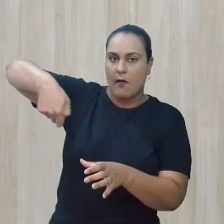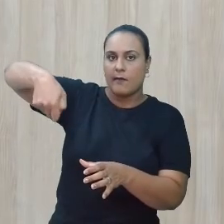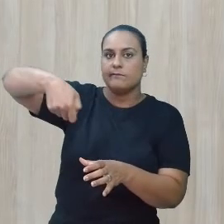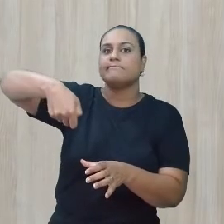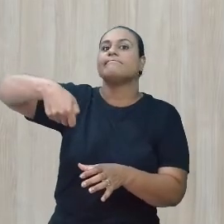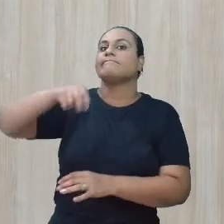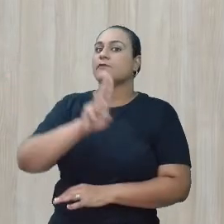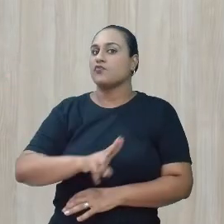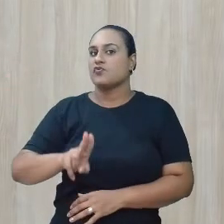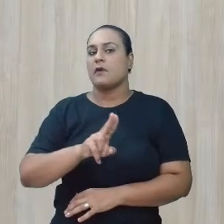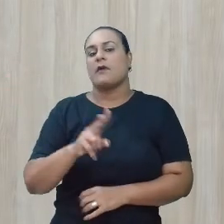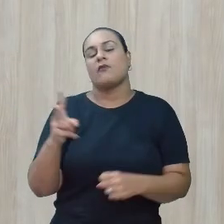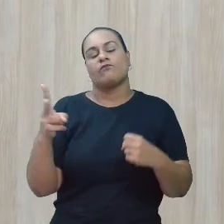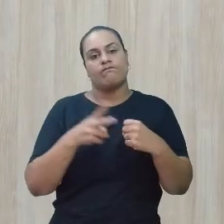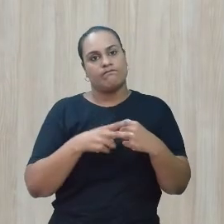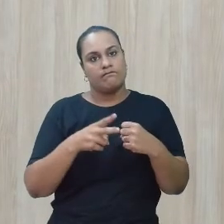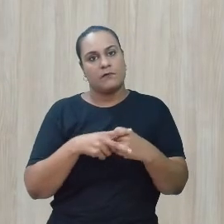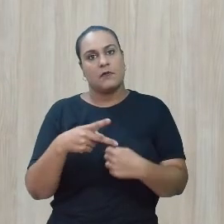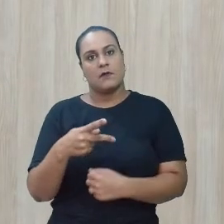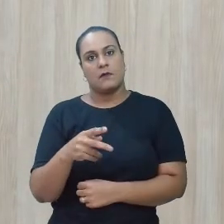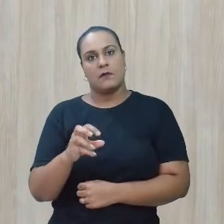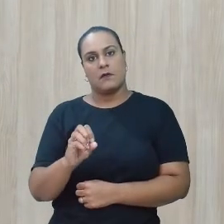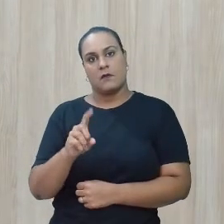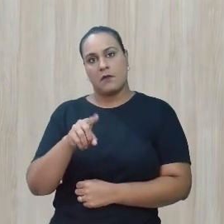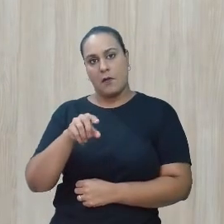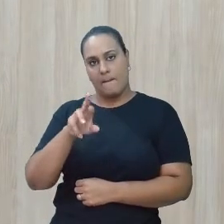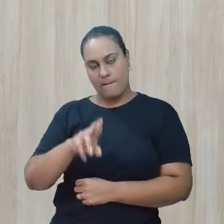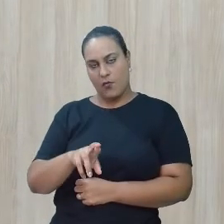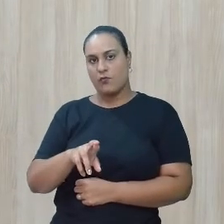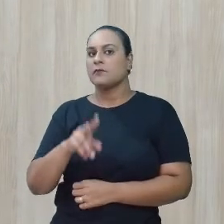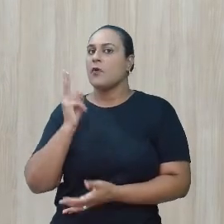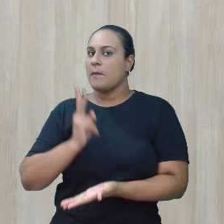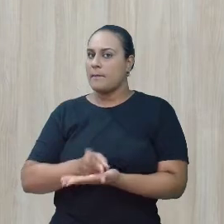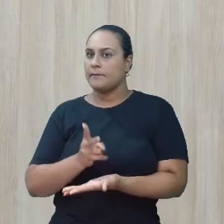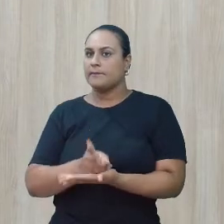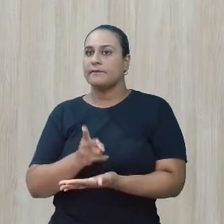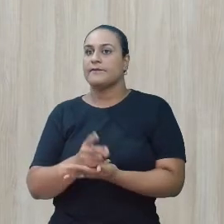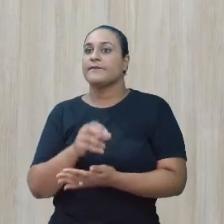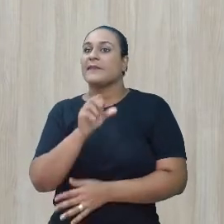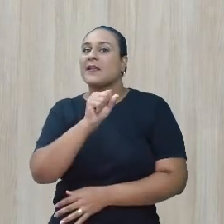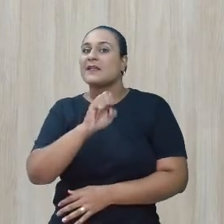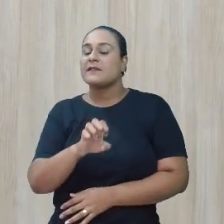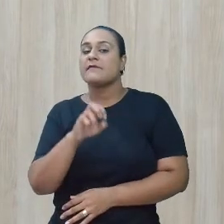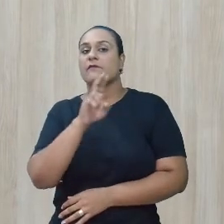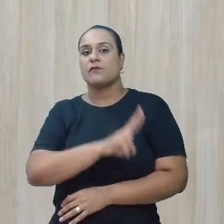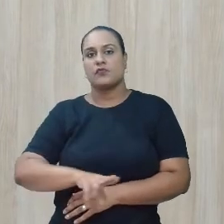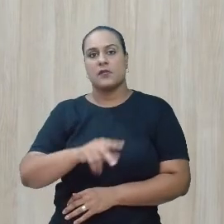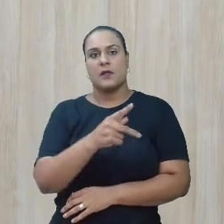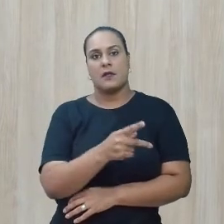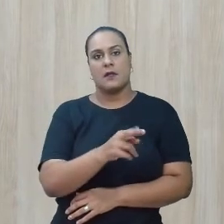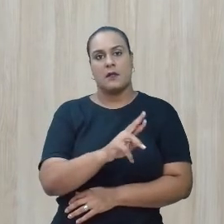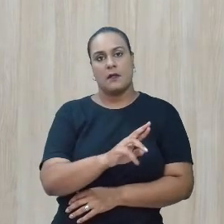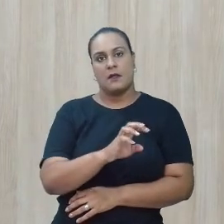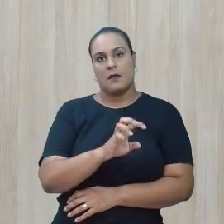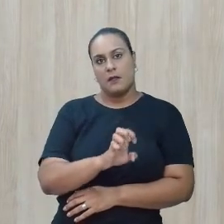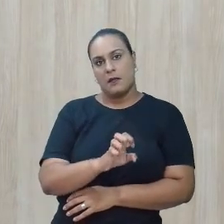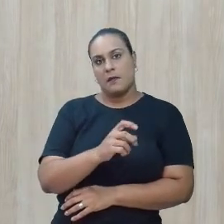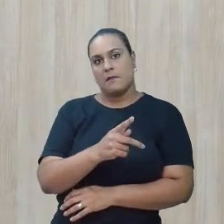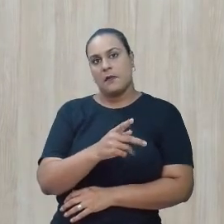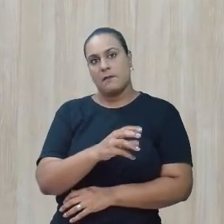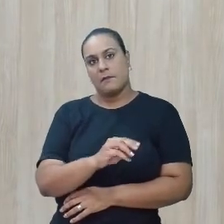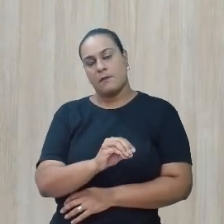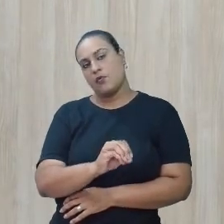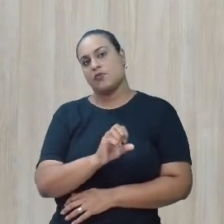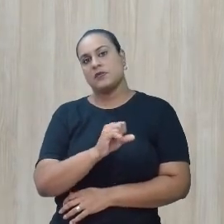o verbo pôr, o acento circunflexo é mantido. Quando eu for utilizar a preposição por, exemplo,